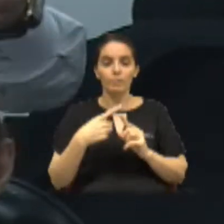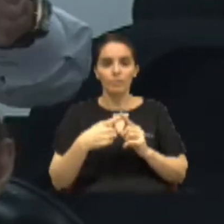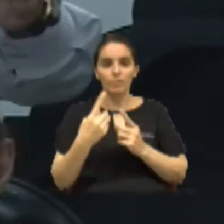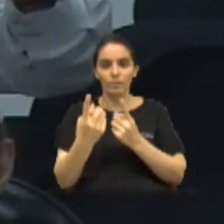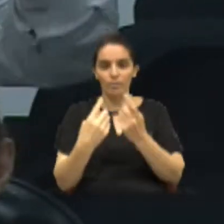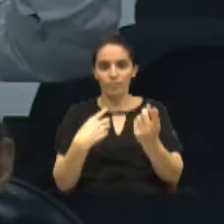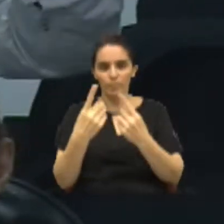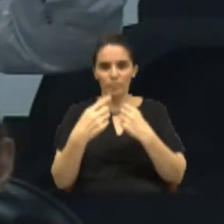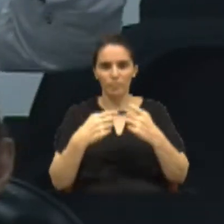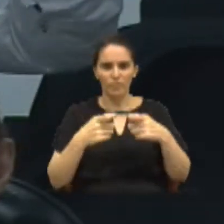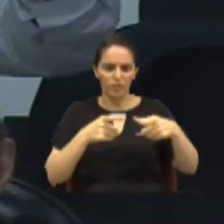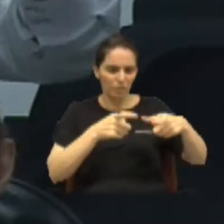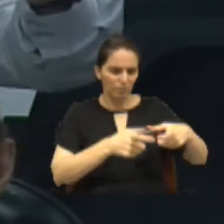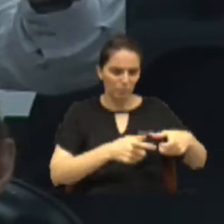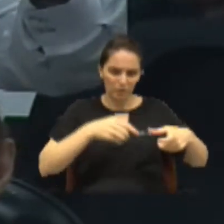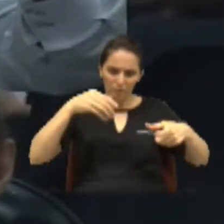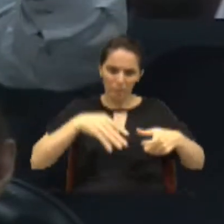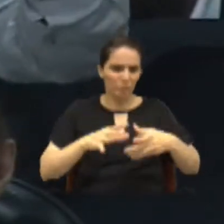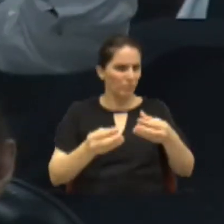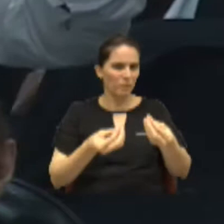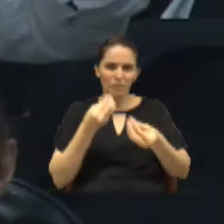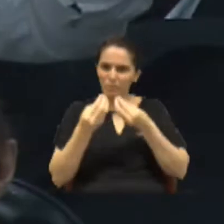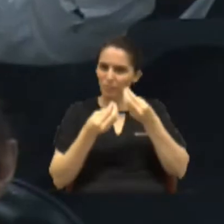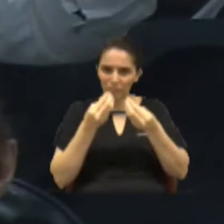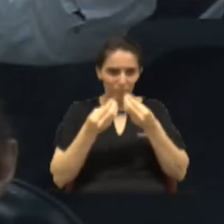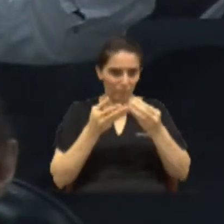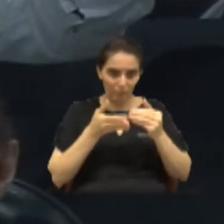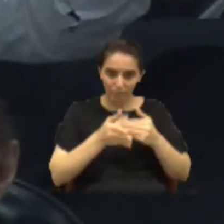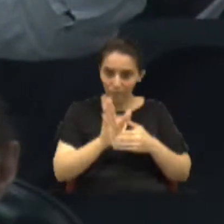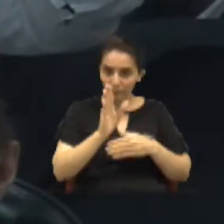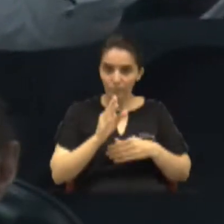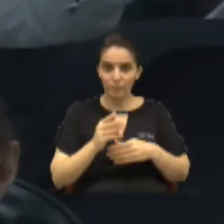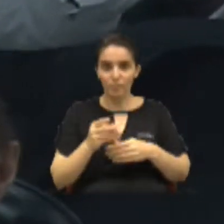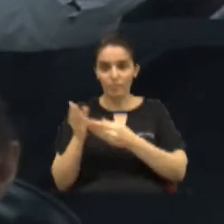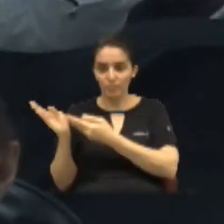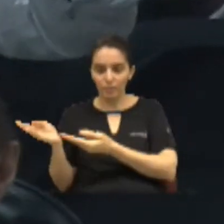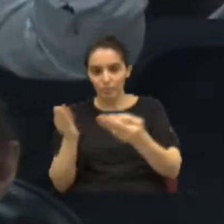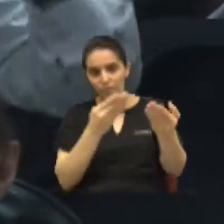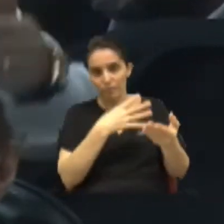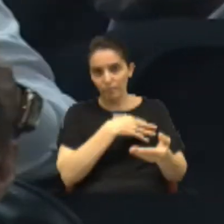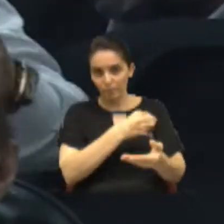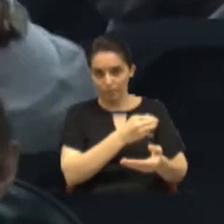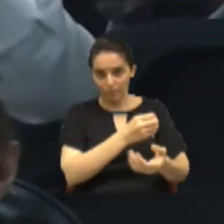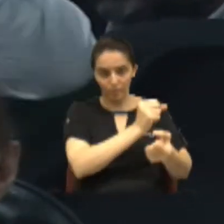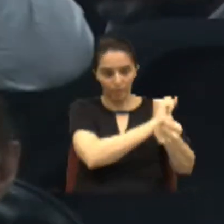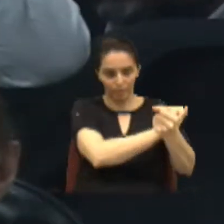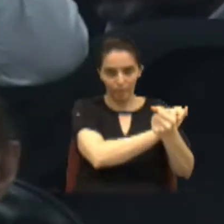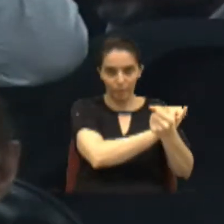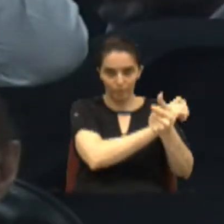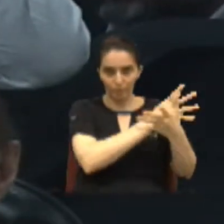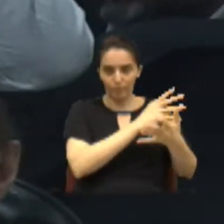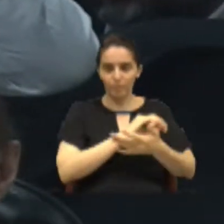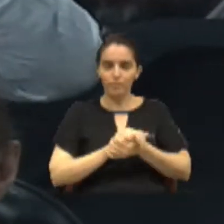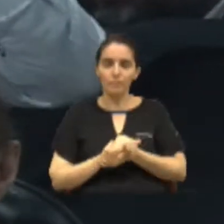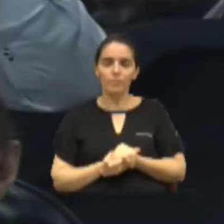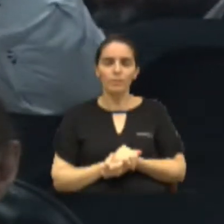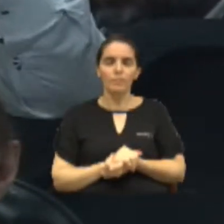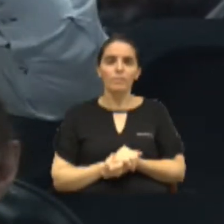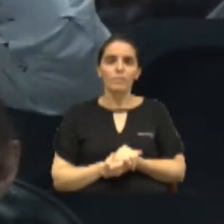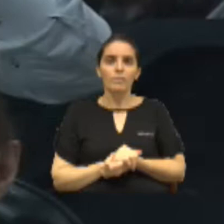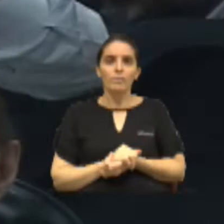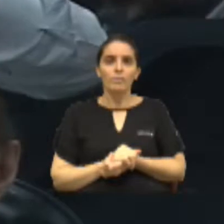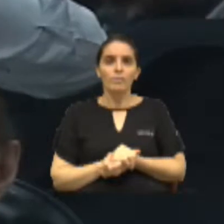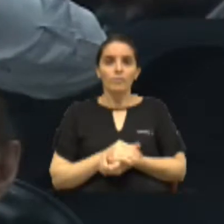toda esburacada, ninguém não consegue nem passar para ir visitar o filho lá na Fundação Casa. E a prefeitura